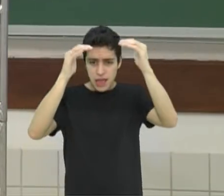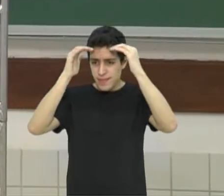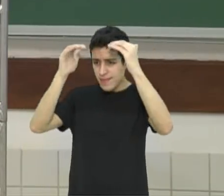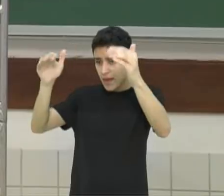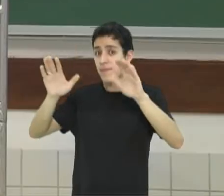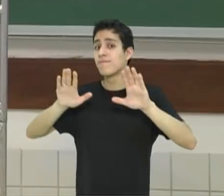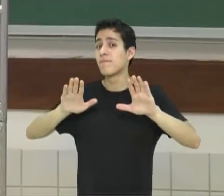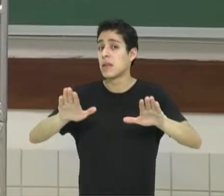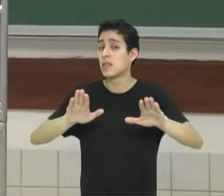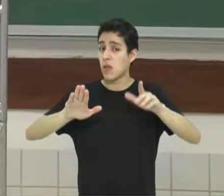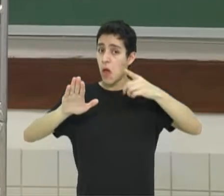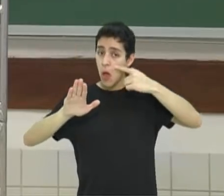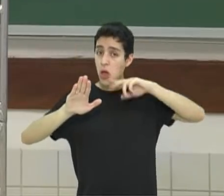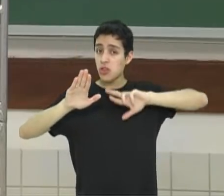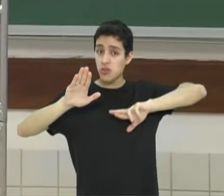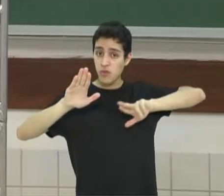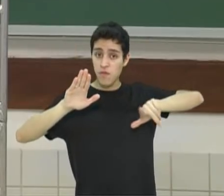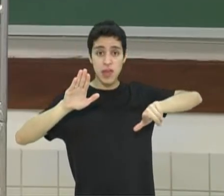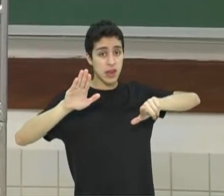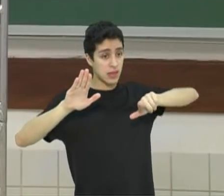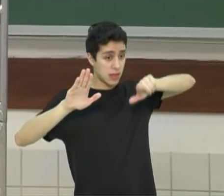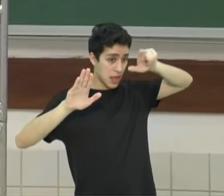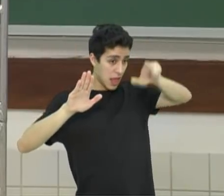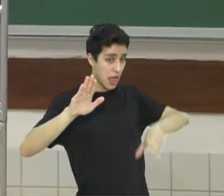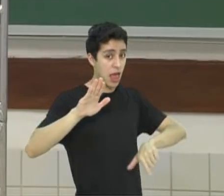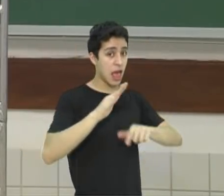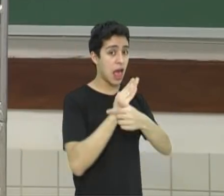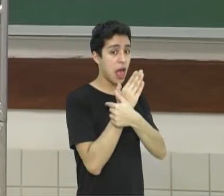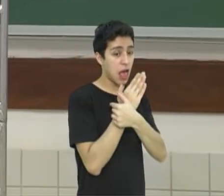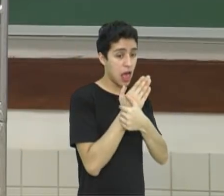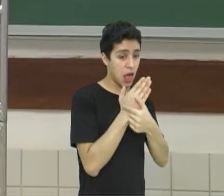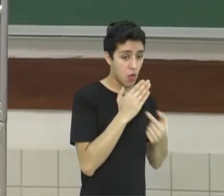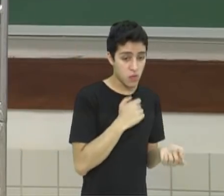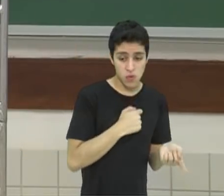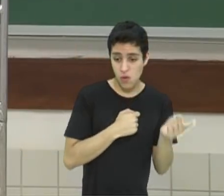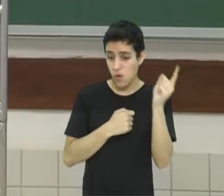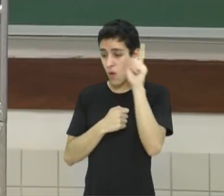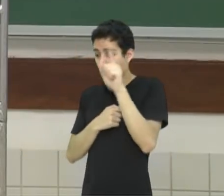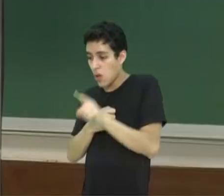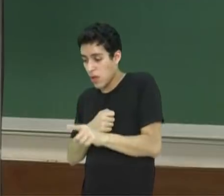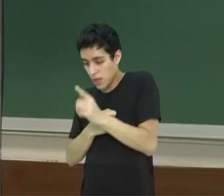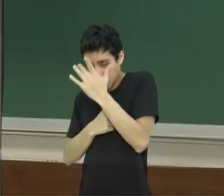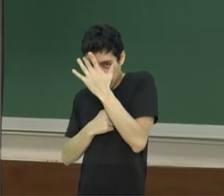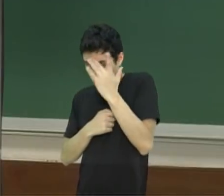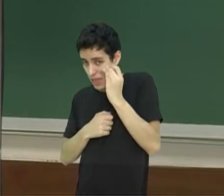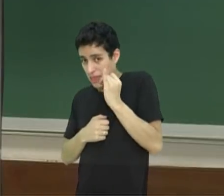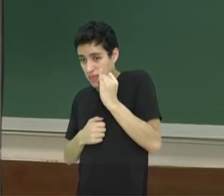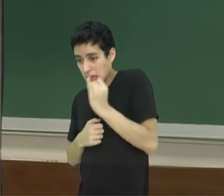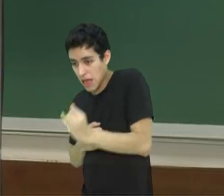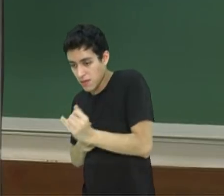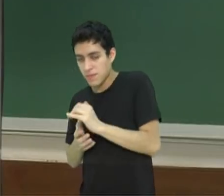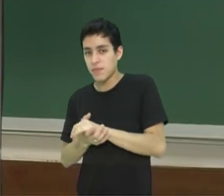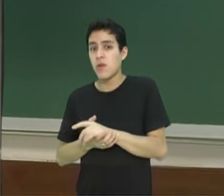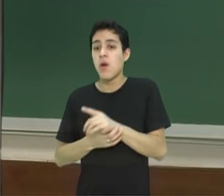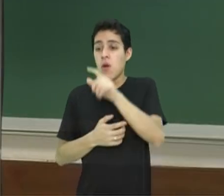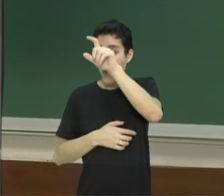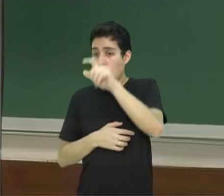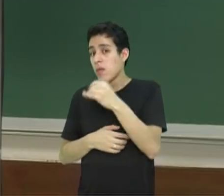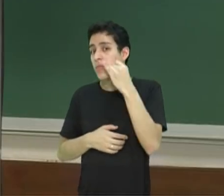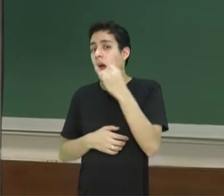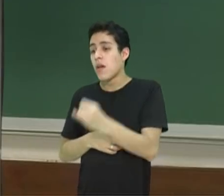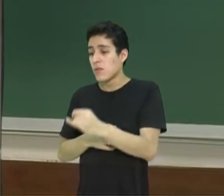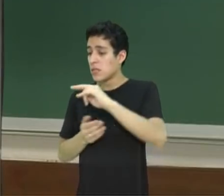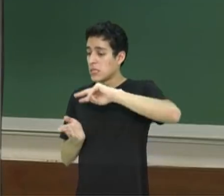uma diferença entre o autor e o narrador. Nós estamos falando aqui do narrador, que é uma personagem também,